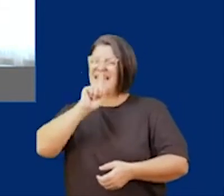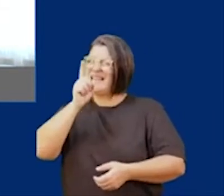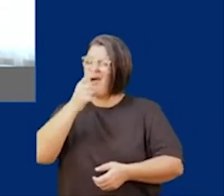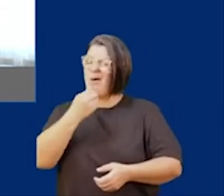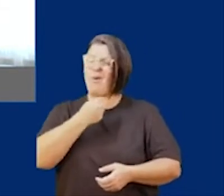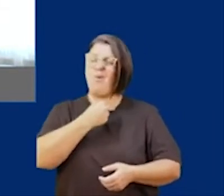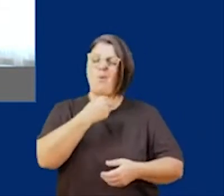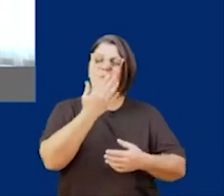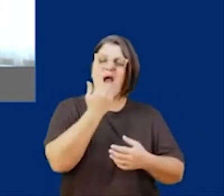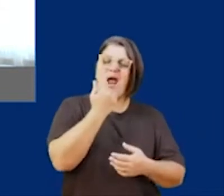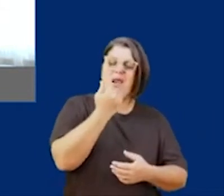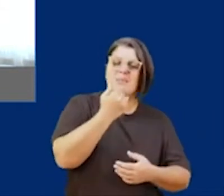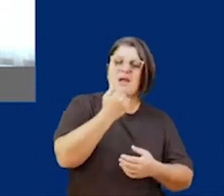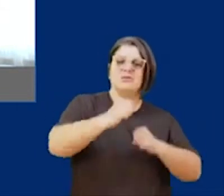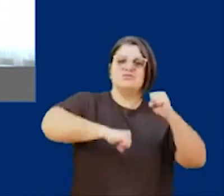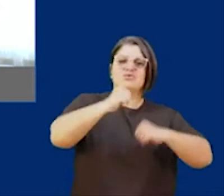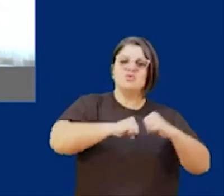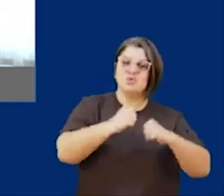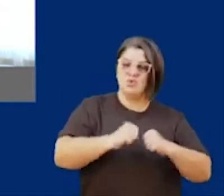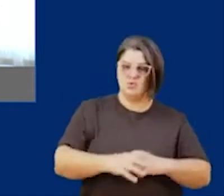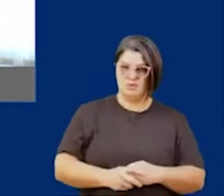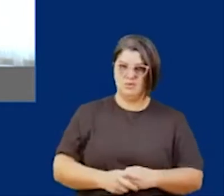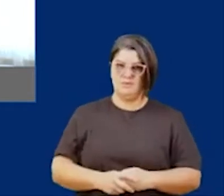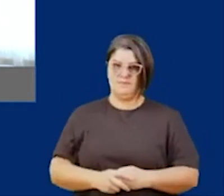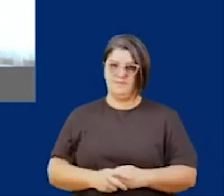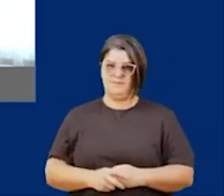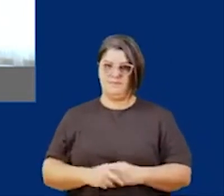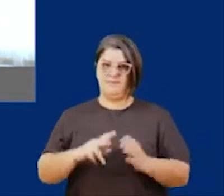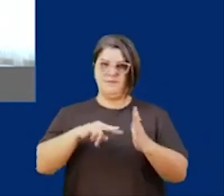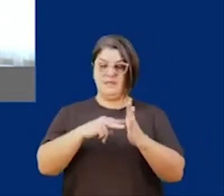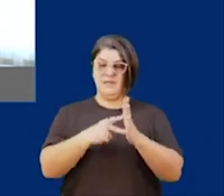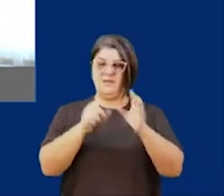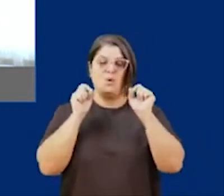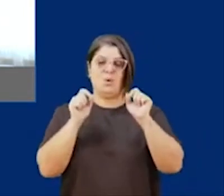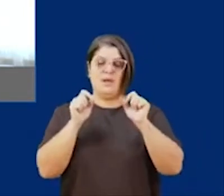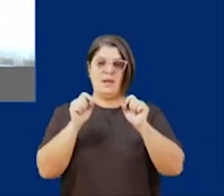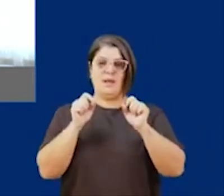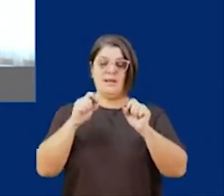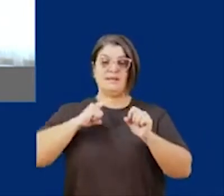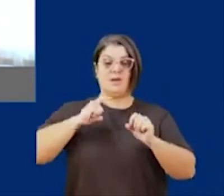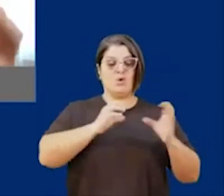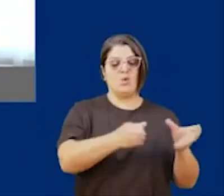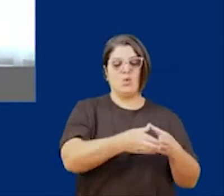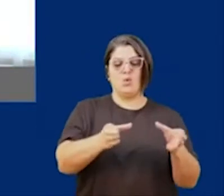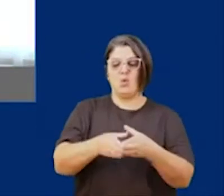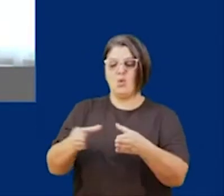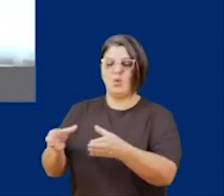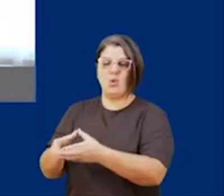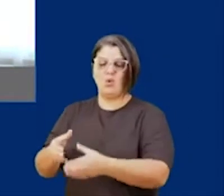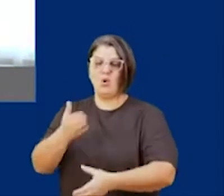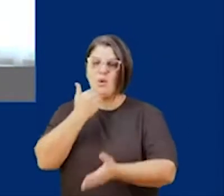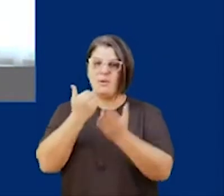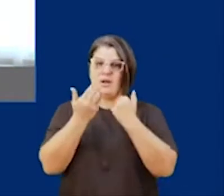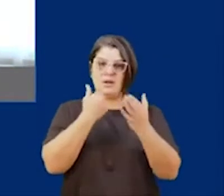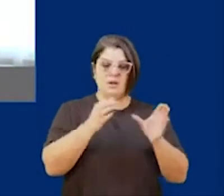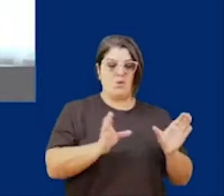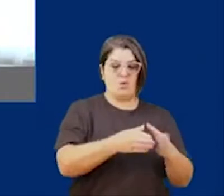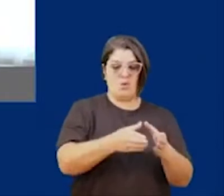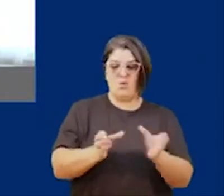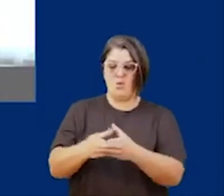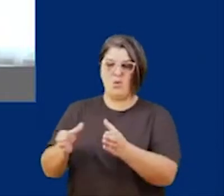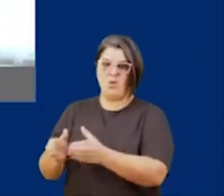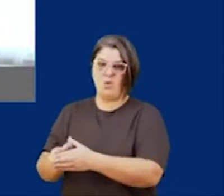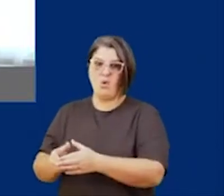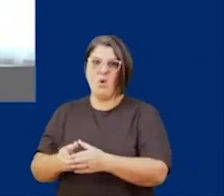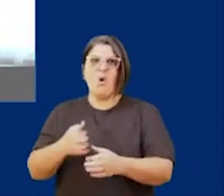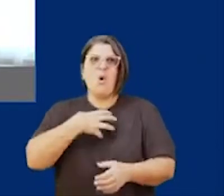algumas pessoas, mas o que ela quer dizer é o seguinte, quer dizer, o guia trabalha com uma classificação de alimentos que agrupa os alimentos em função do